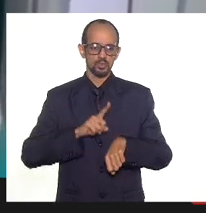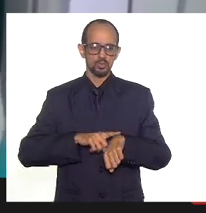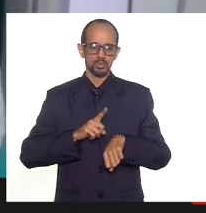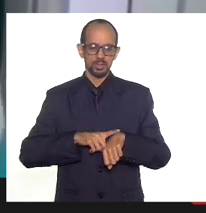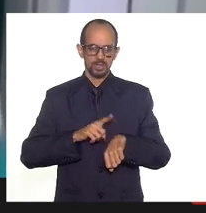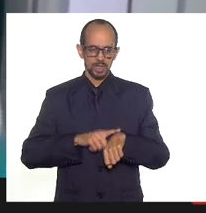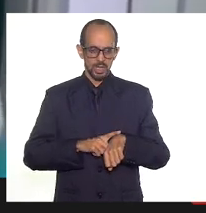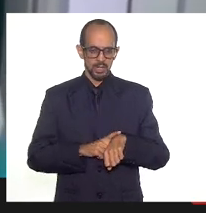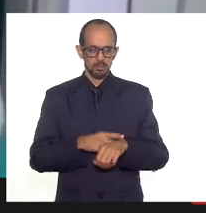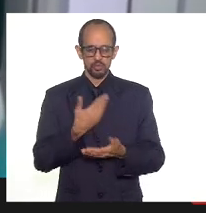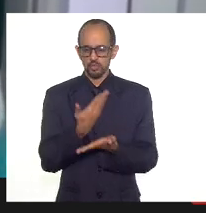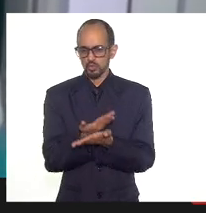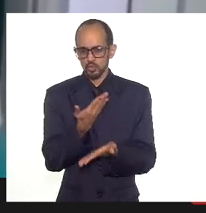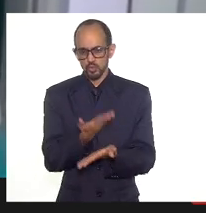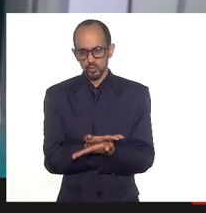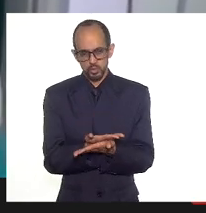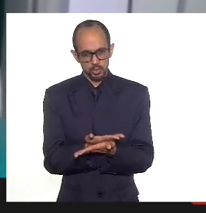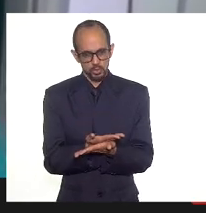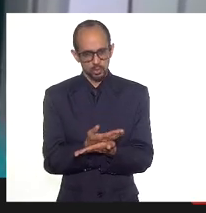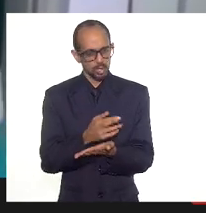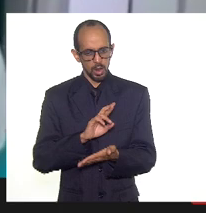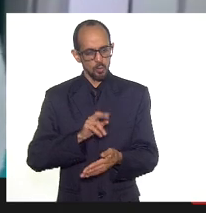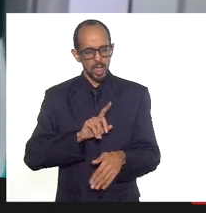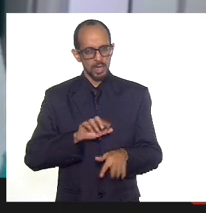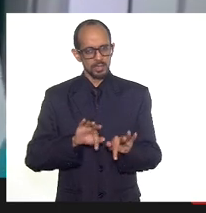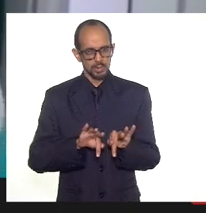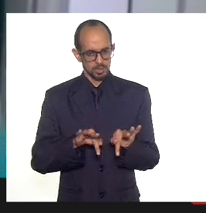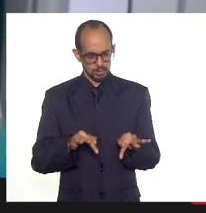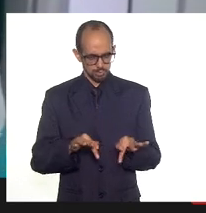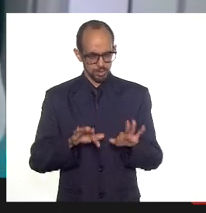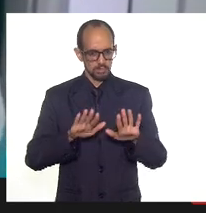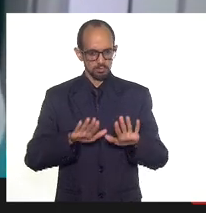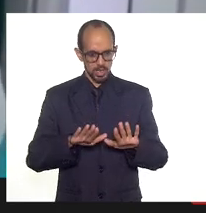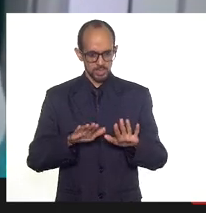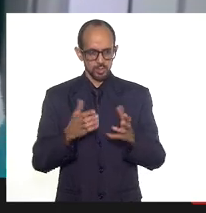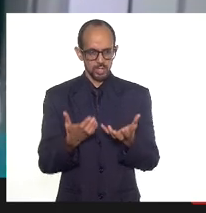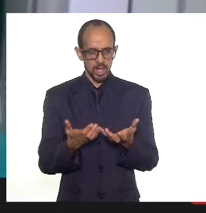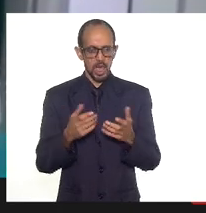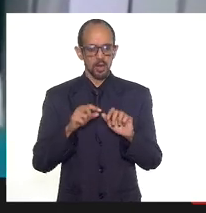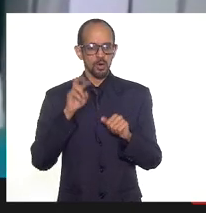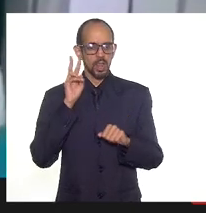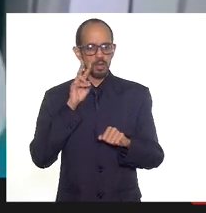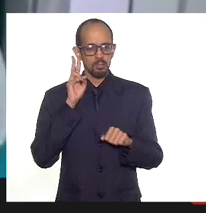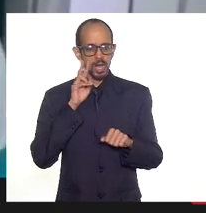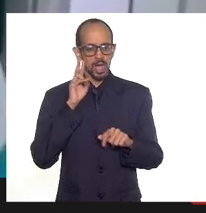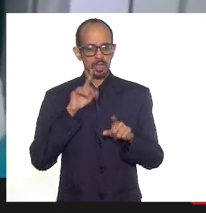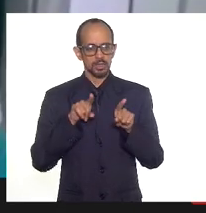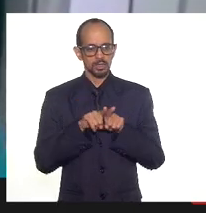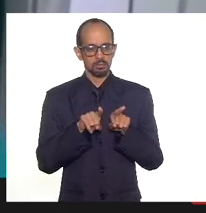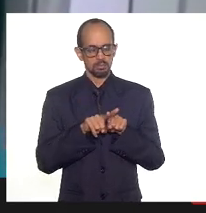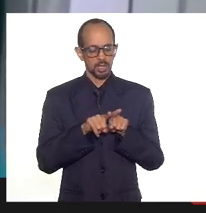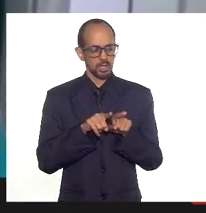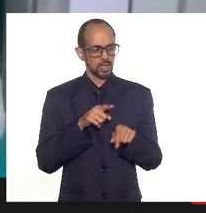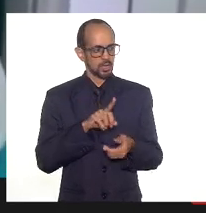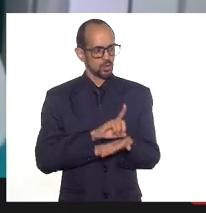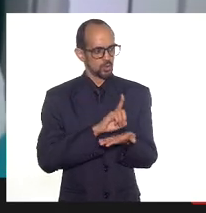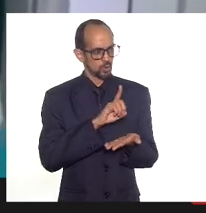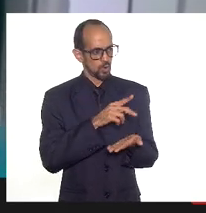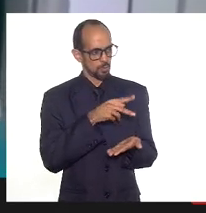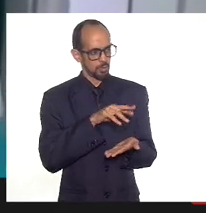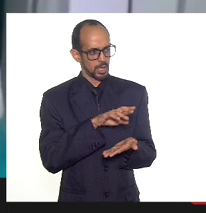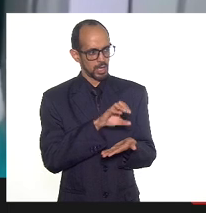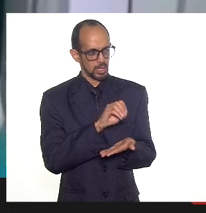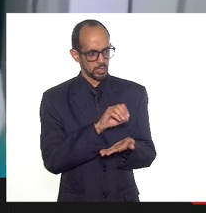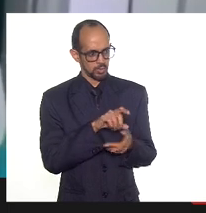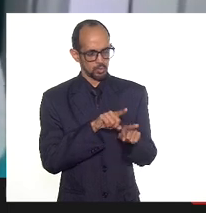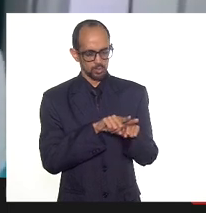de deglutição, eu diria, não é trivial, mas, de qualquer maneira, eu quero lembrar, em primeiro lugar, Pedro, Edival, que, assim,